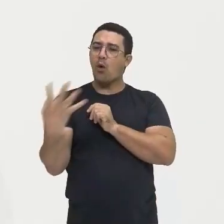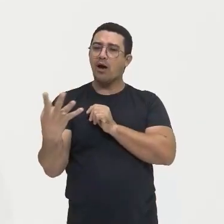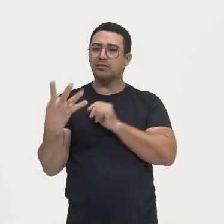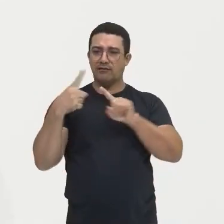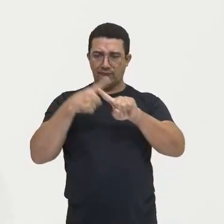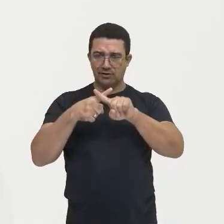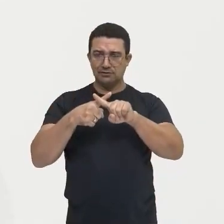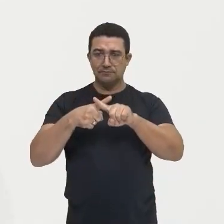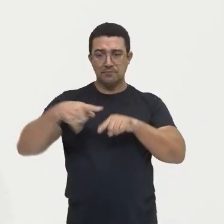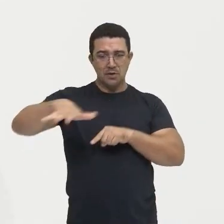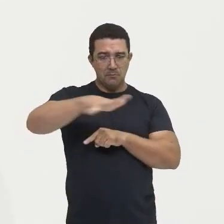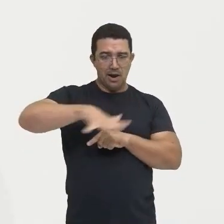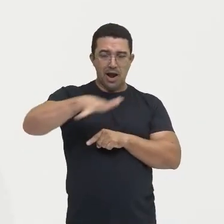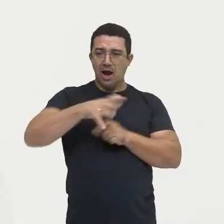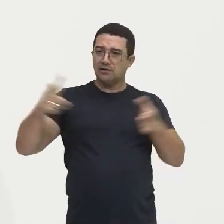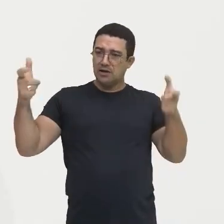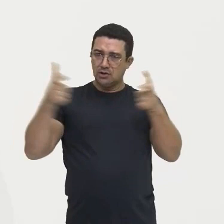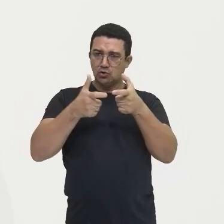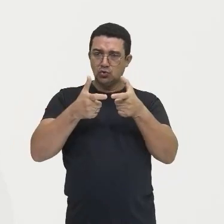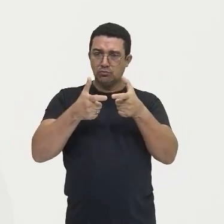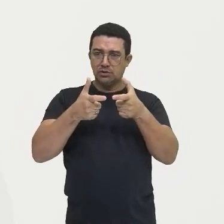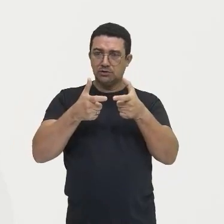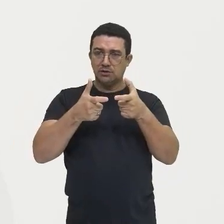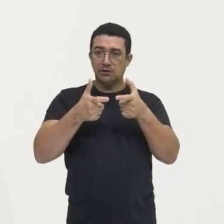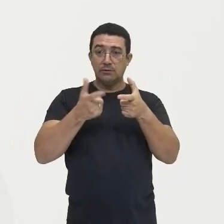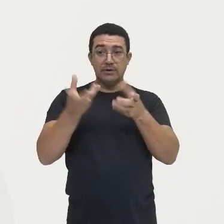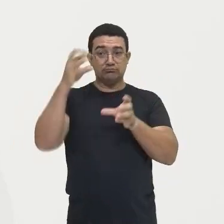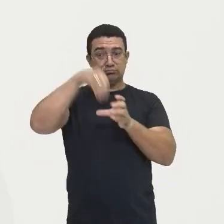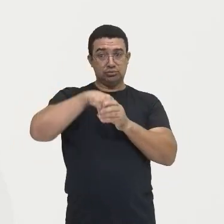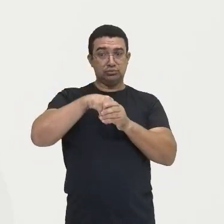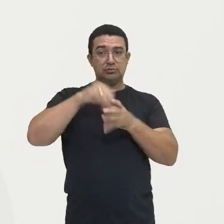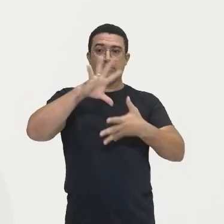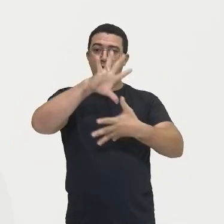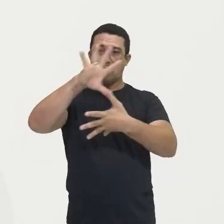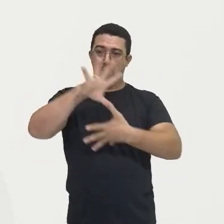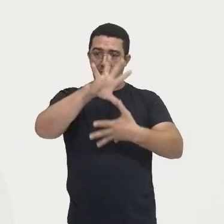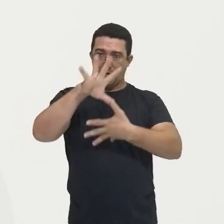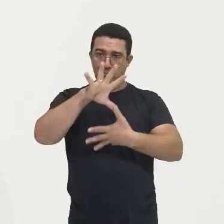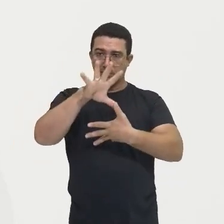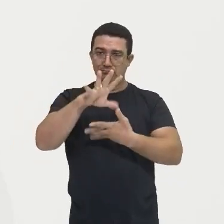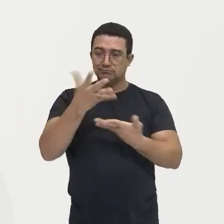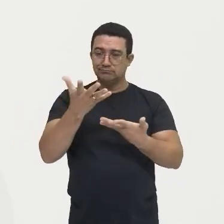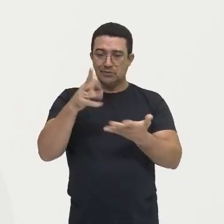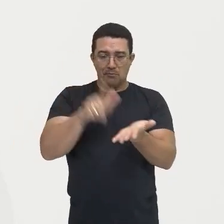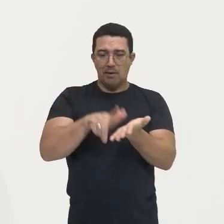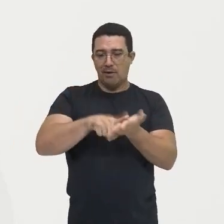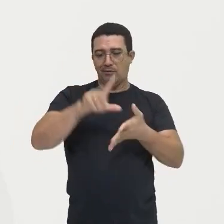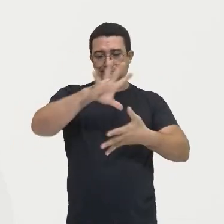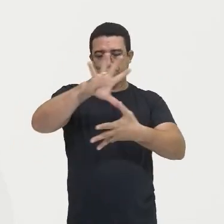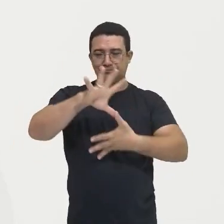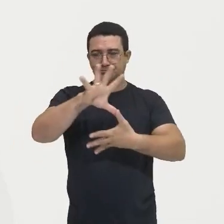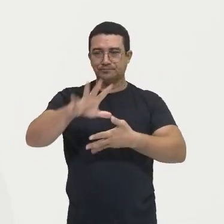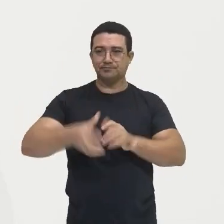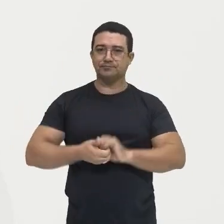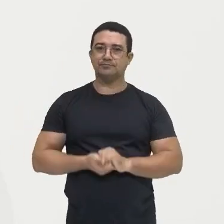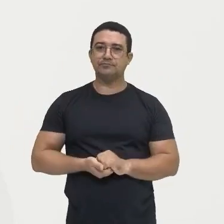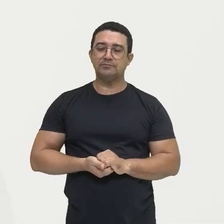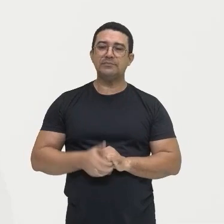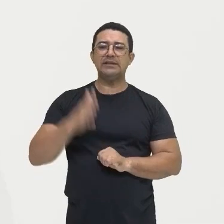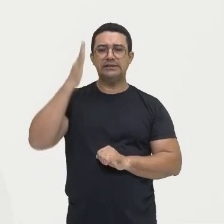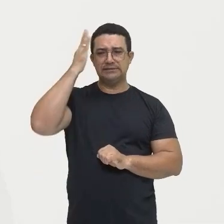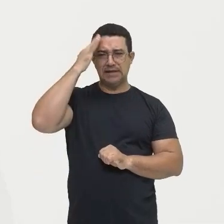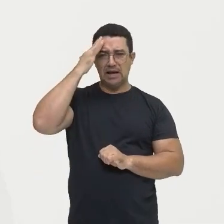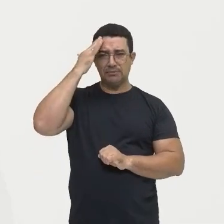teve que ser reduzida para ela caber dentro de uma folha de papel. Vocês sabem, por exemplo, que o